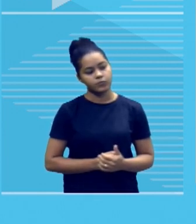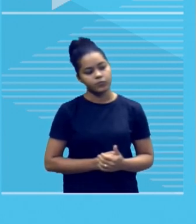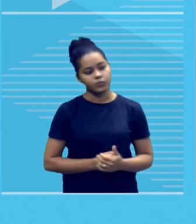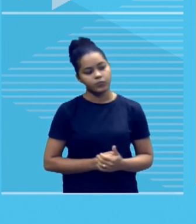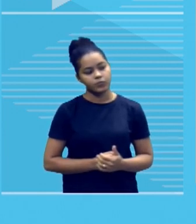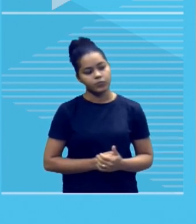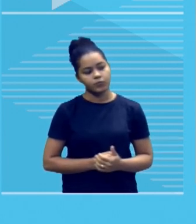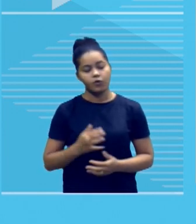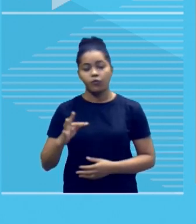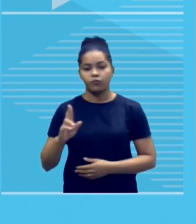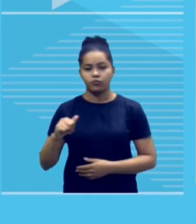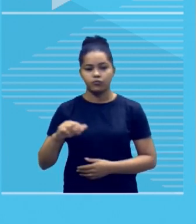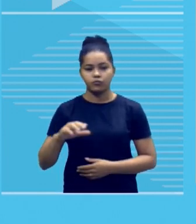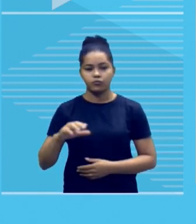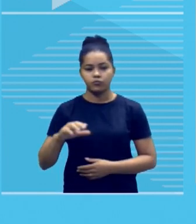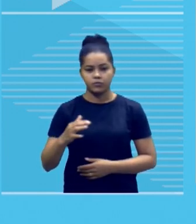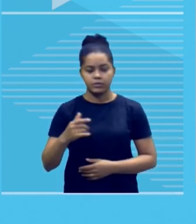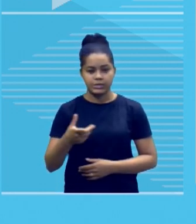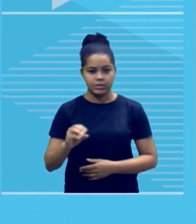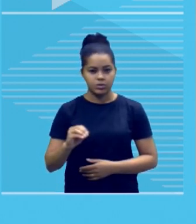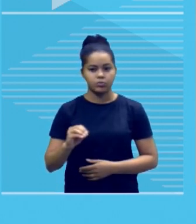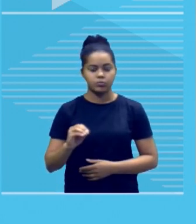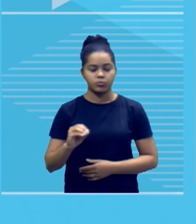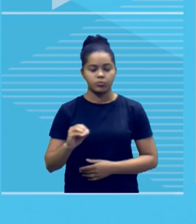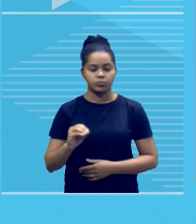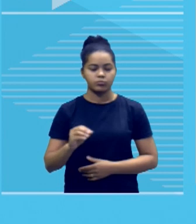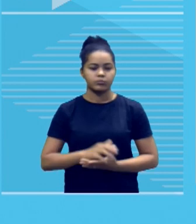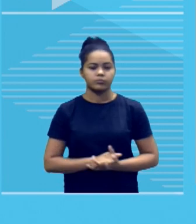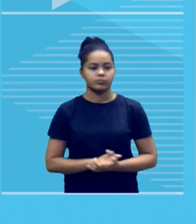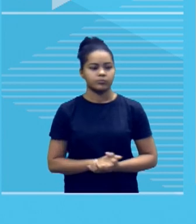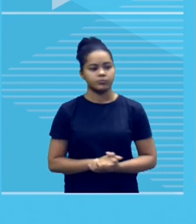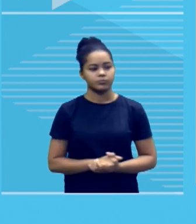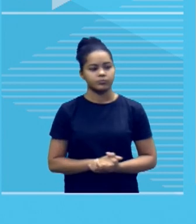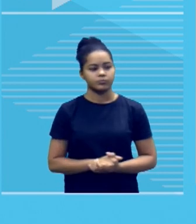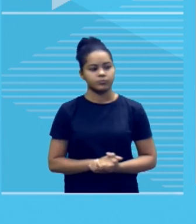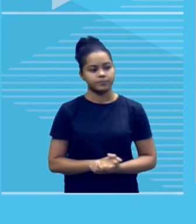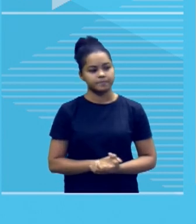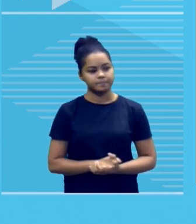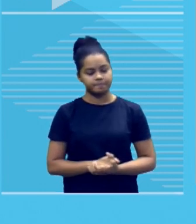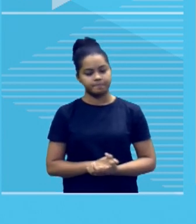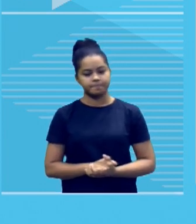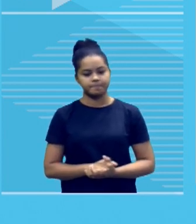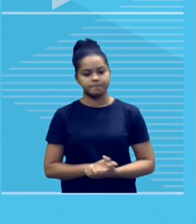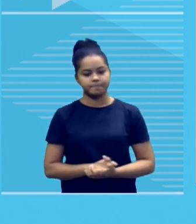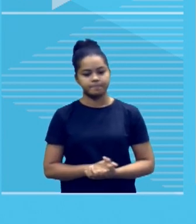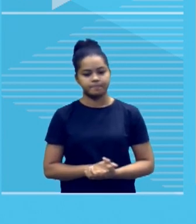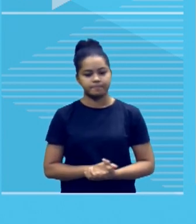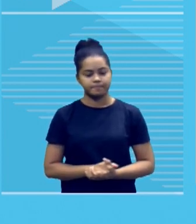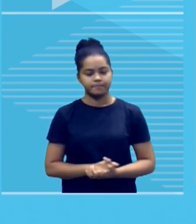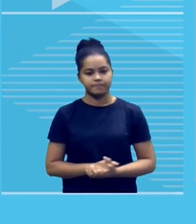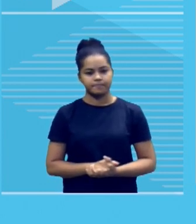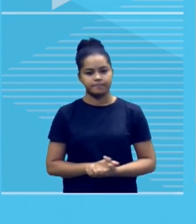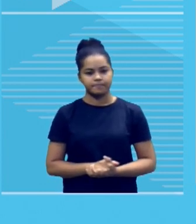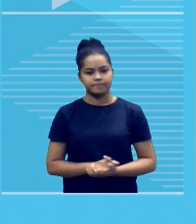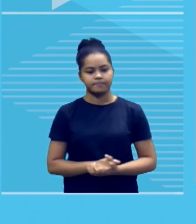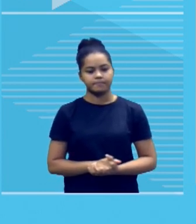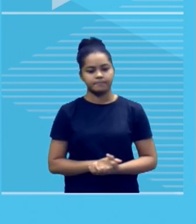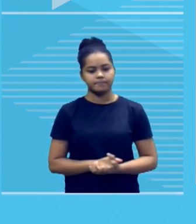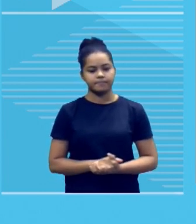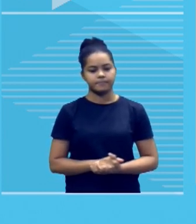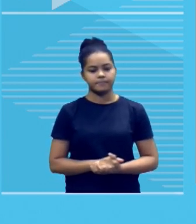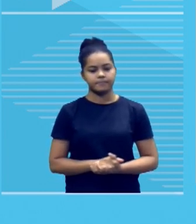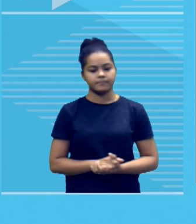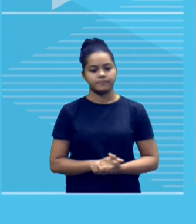função caso aqui é um caso clássico de isomeria de função pessoal tudo bem isomeria